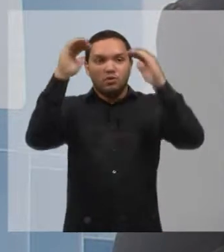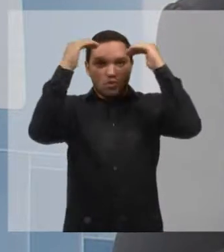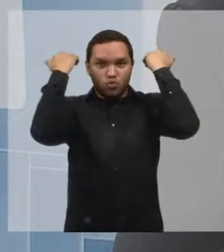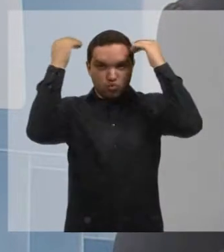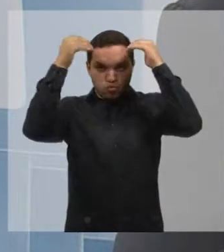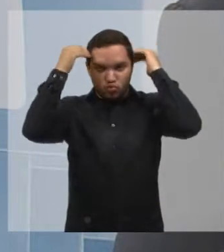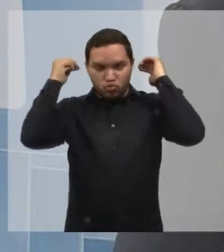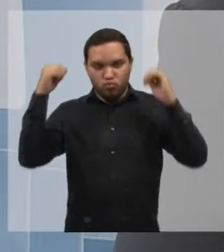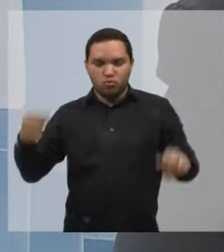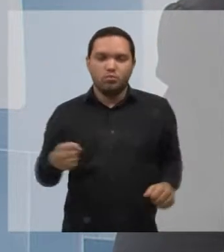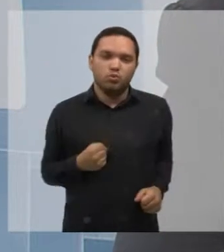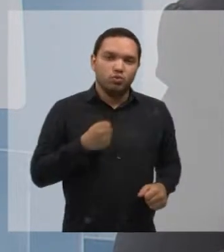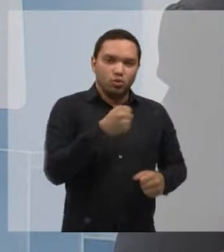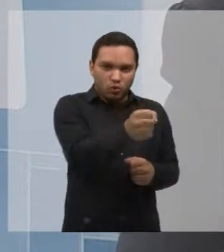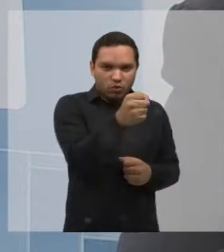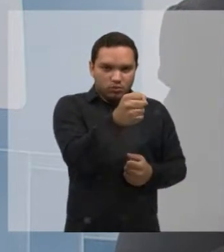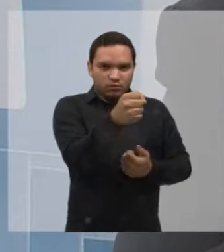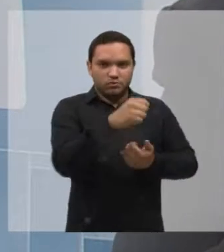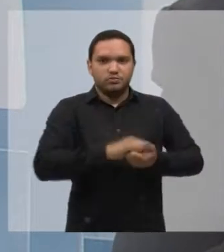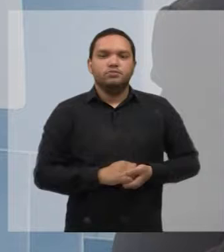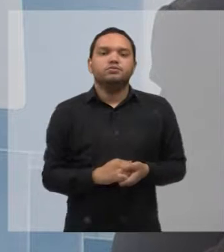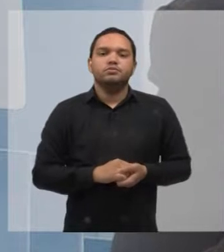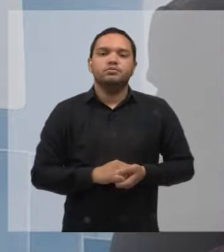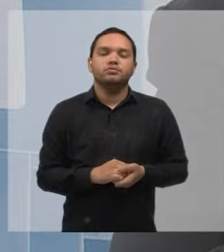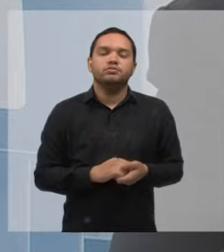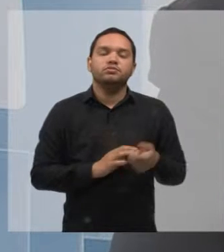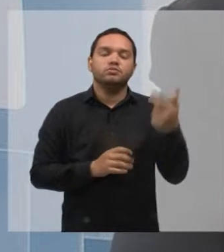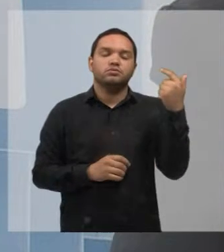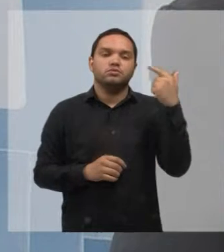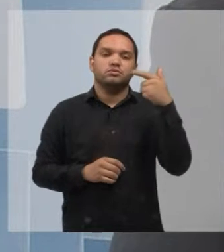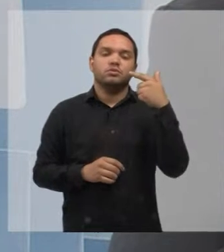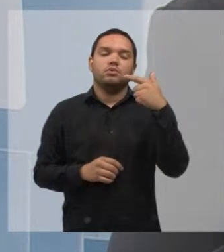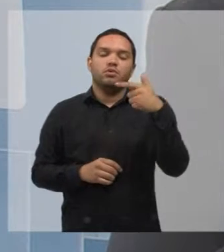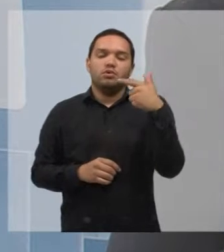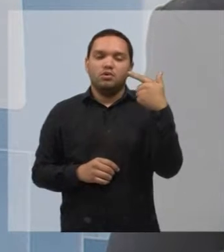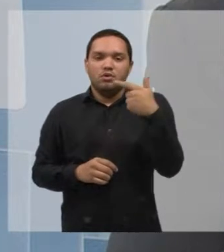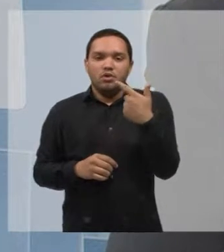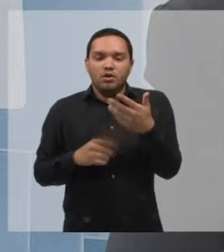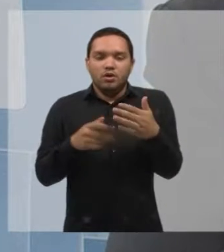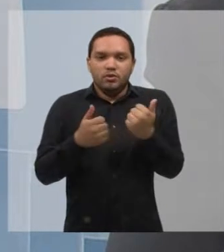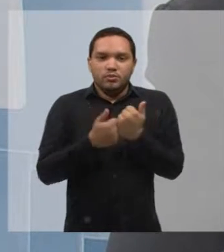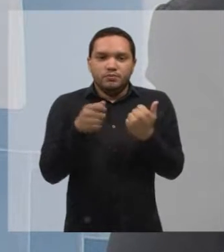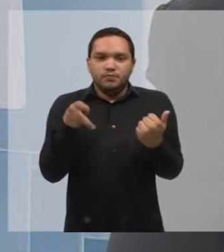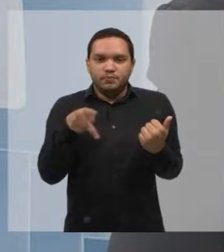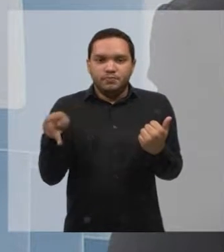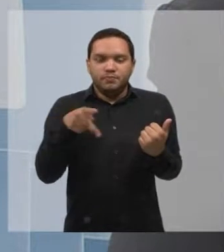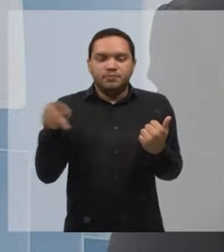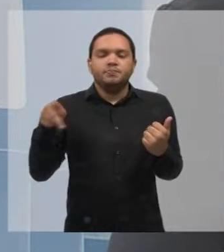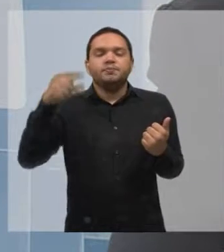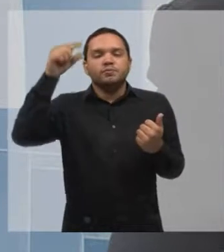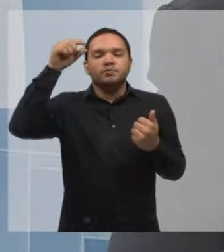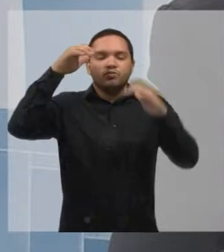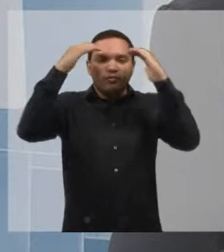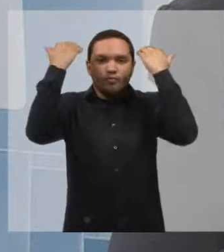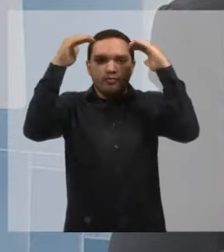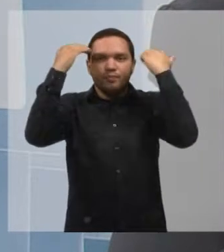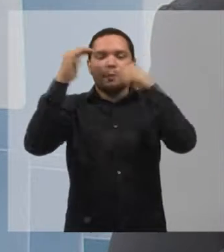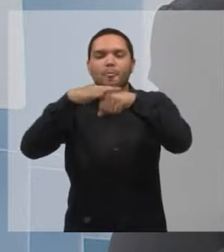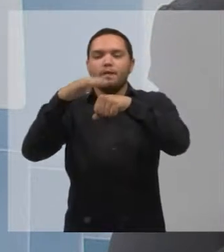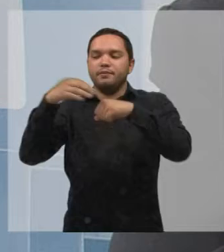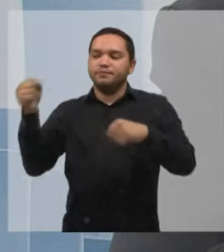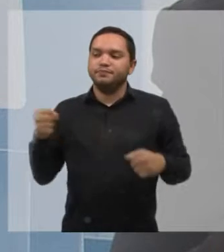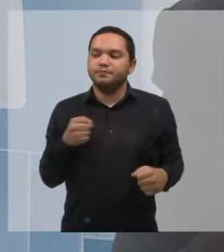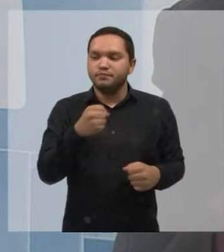Oliveira, né? Que é o segundo vice-presidente, que é o ex-senador Eunício Oliveira, né? E